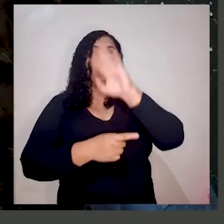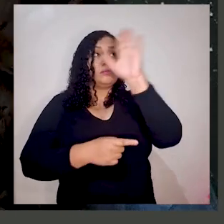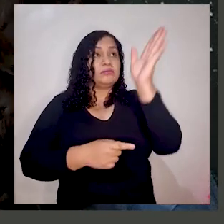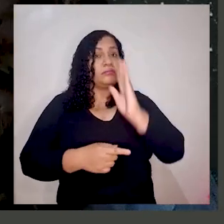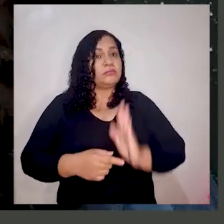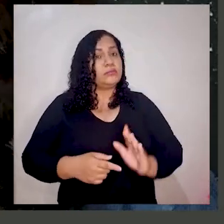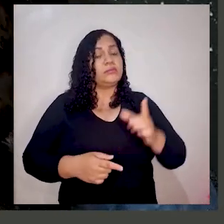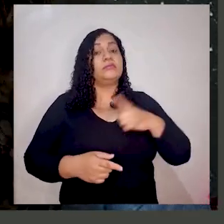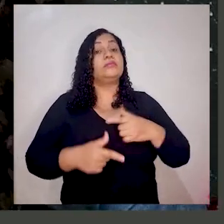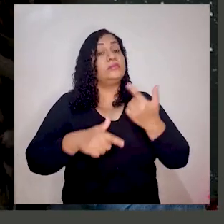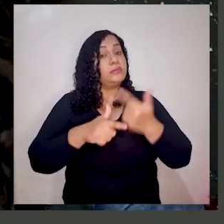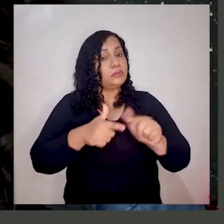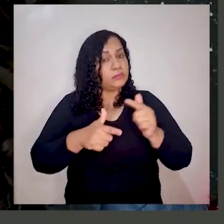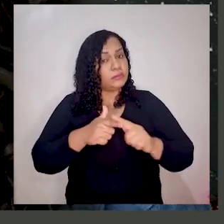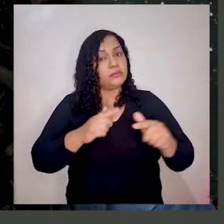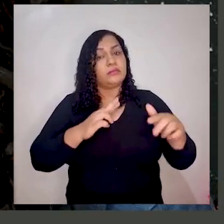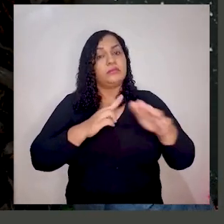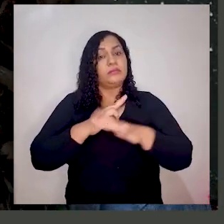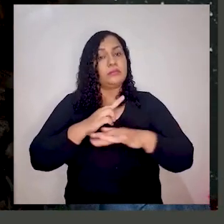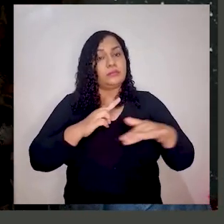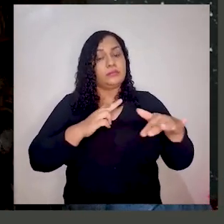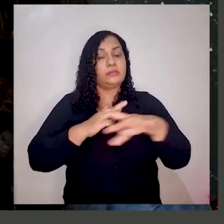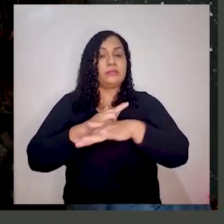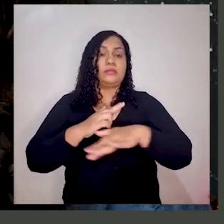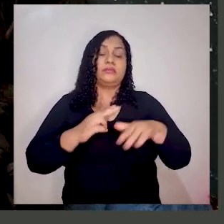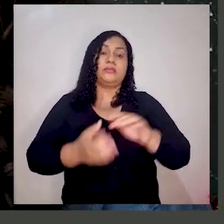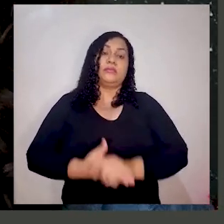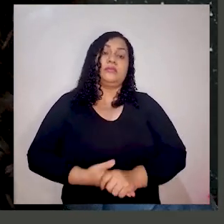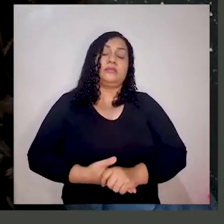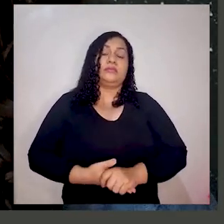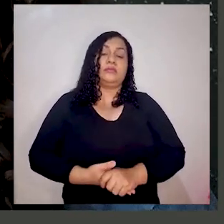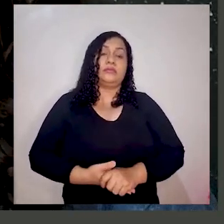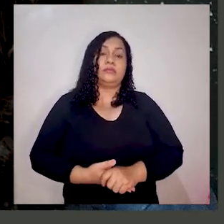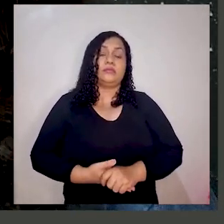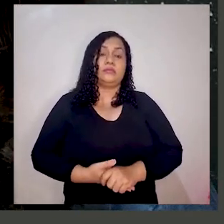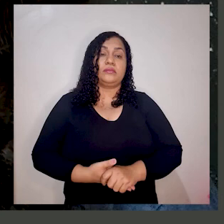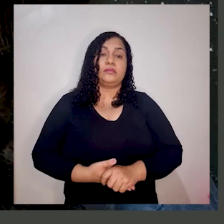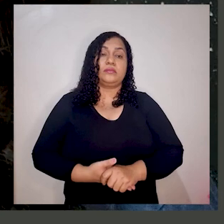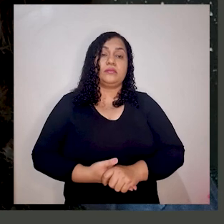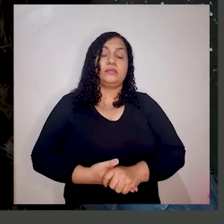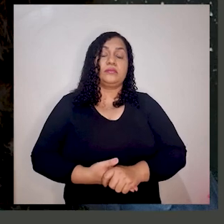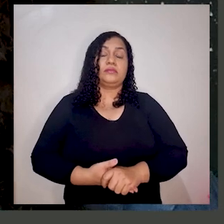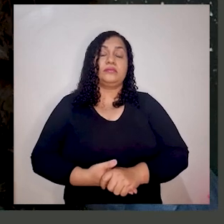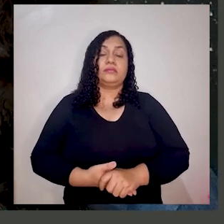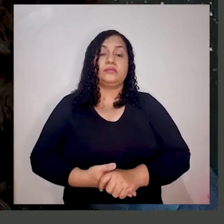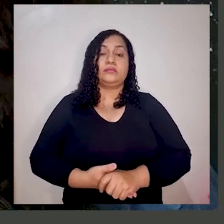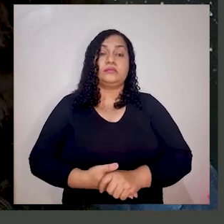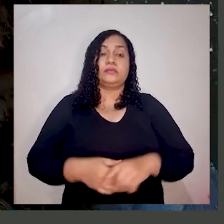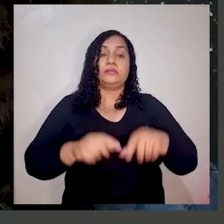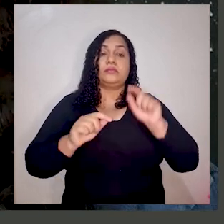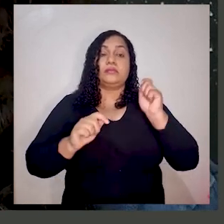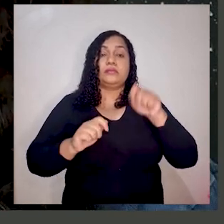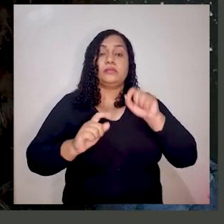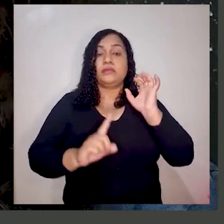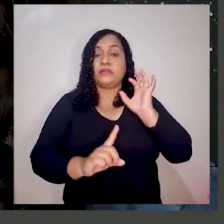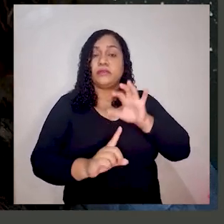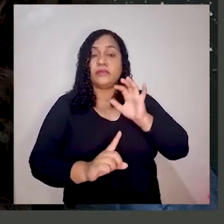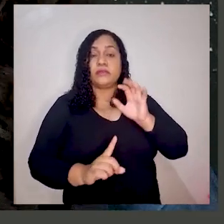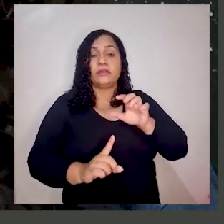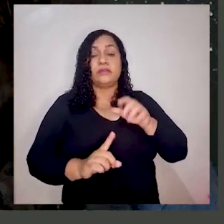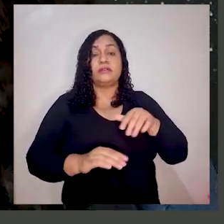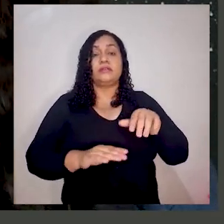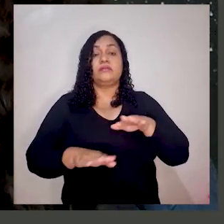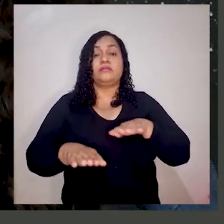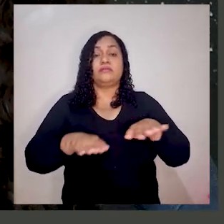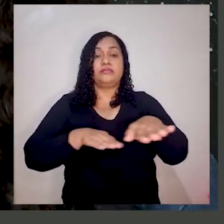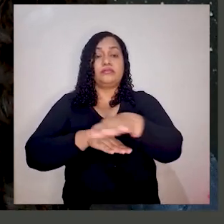Brasil tem suas dificuldades, tem seus problemas urbanos, né? E isso vai fazer com que o